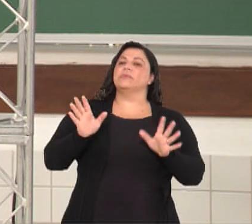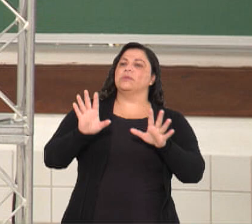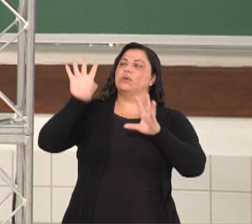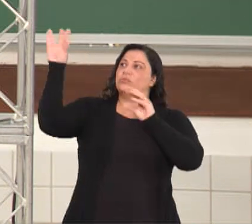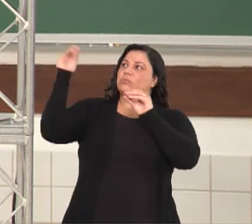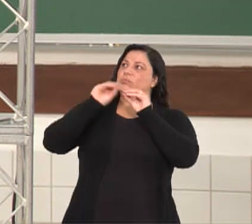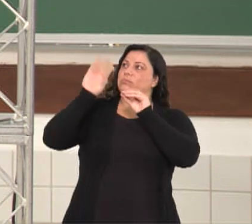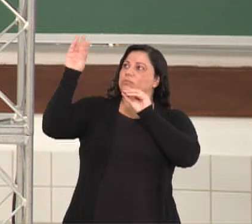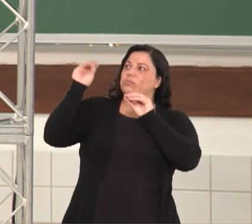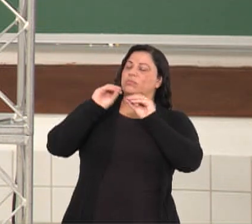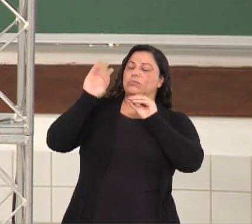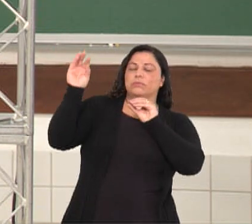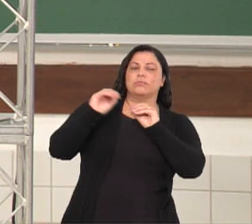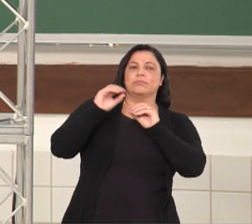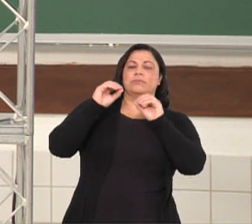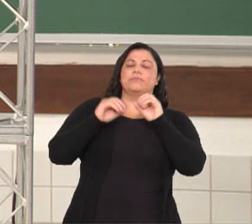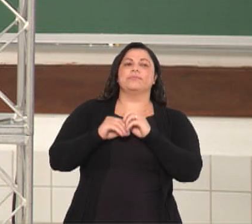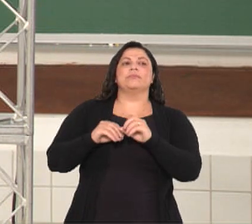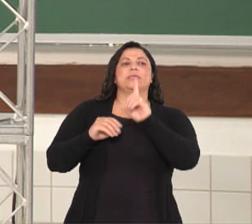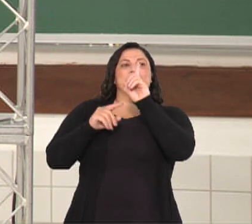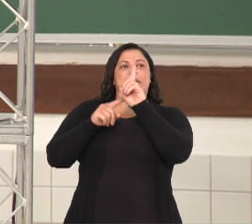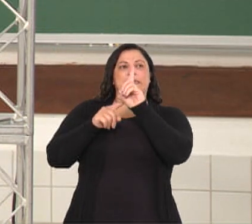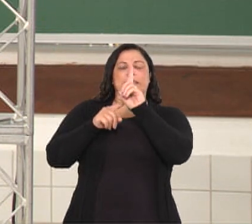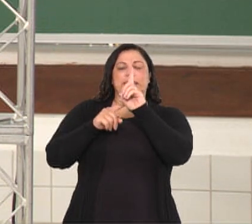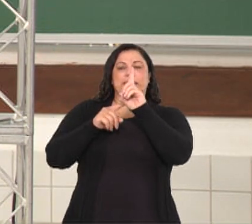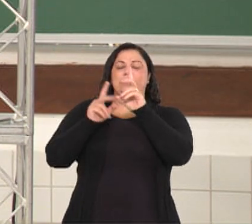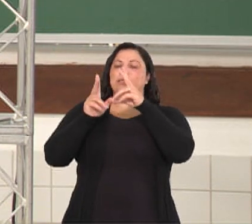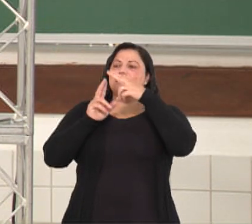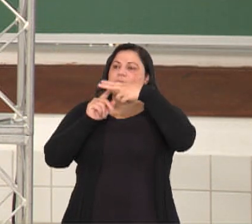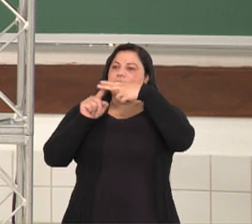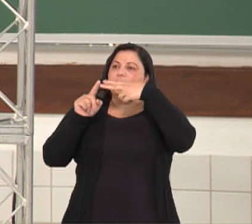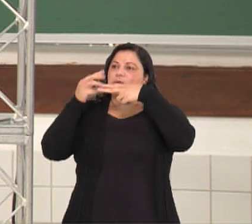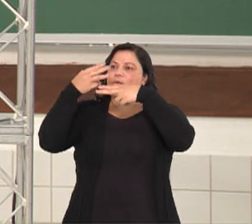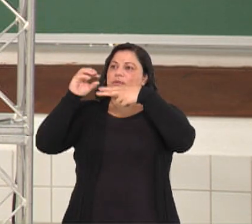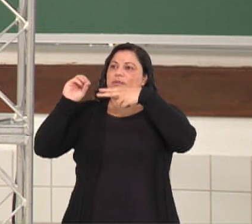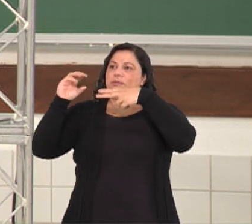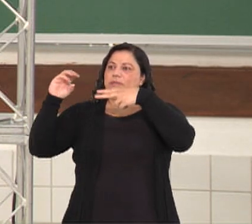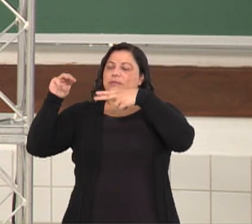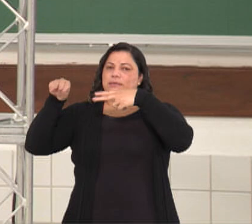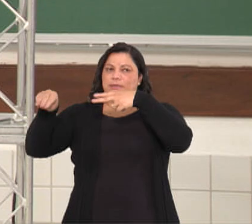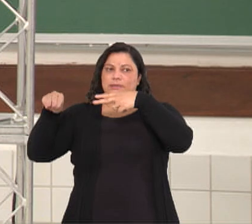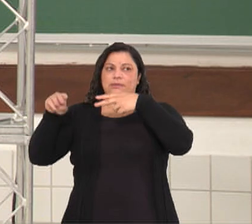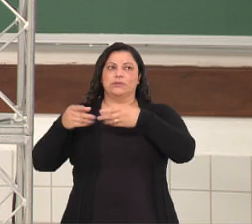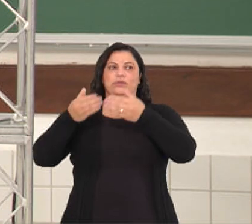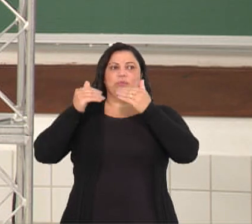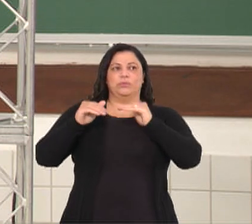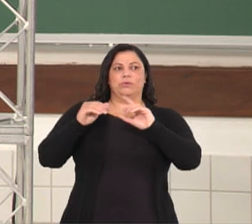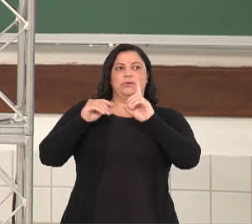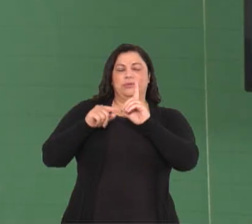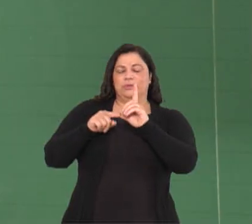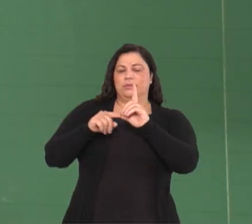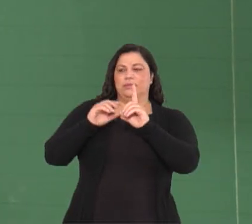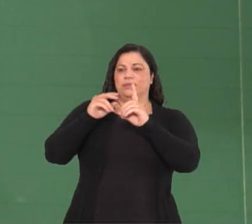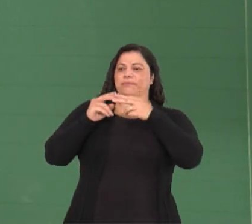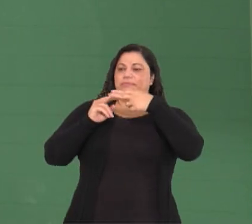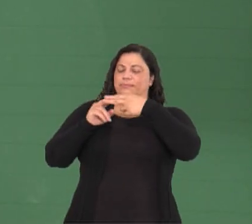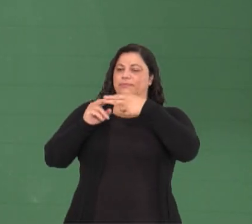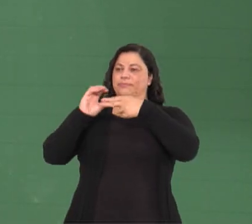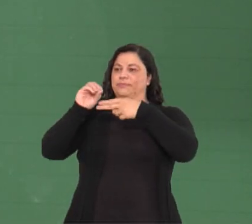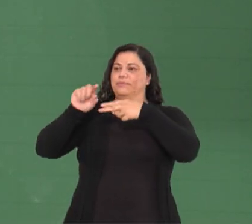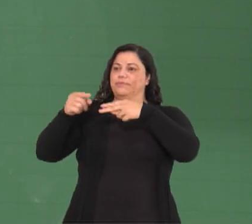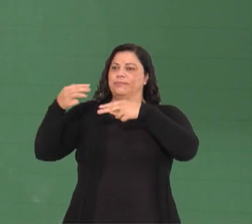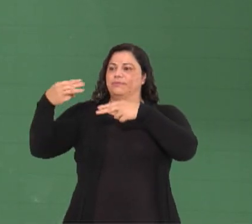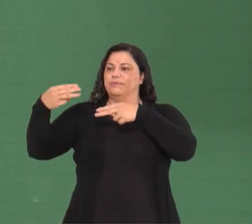um detalhezinho, 30 centímetros é igual a 0,3 metros. Agora, perceba que nós